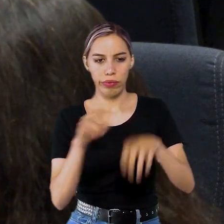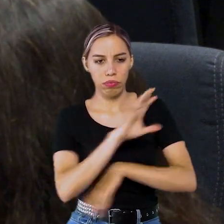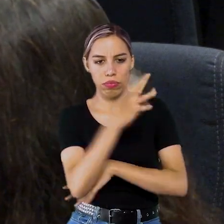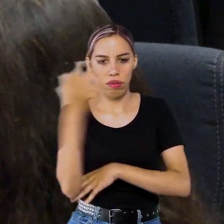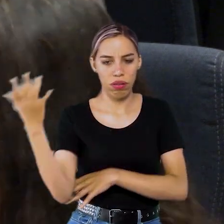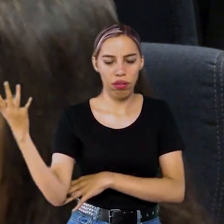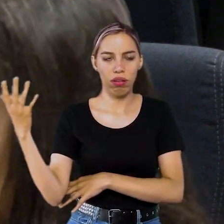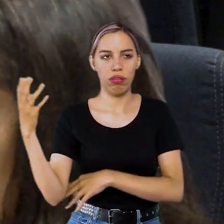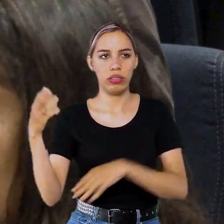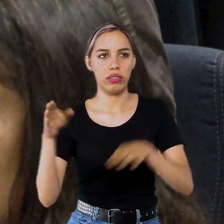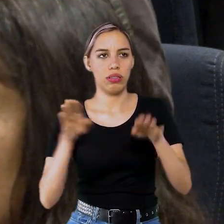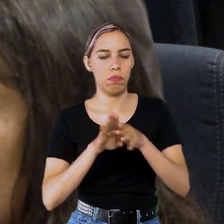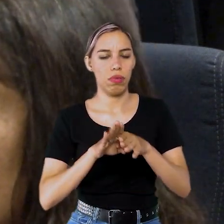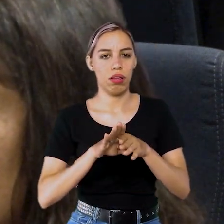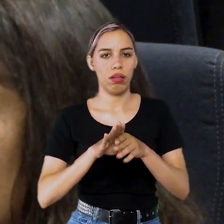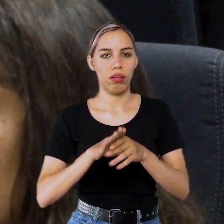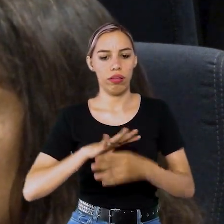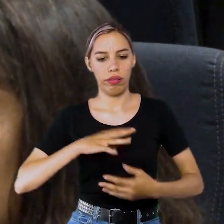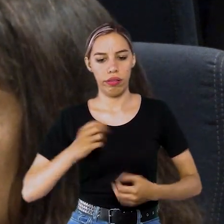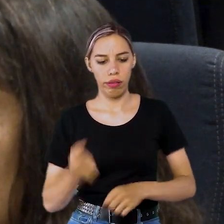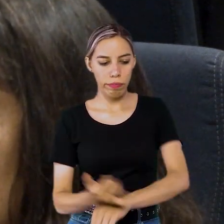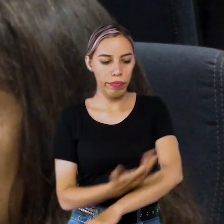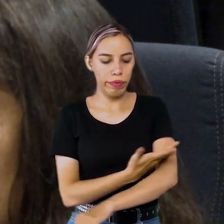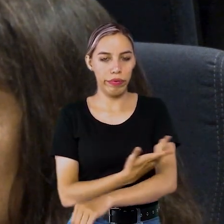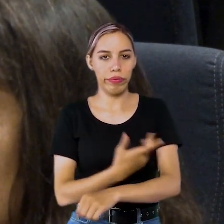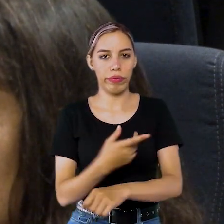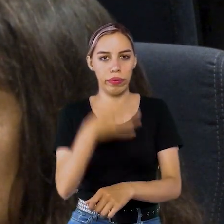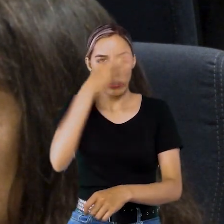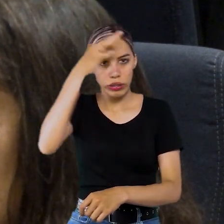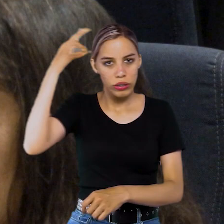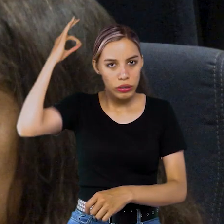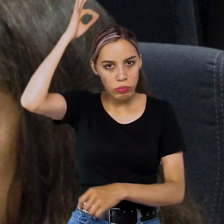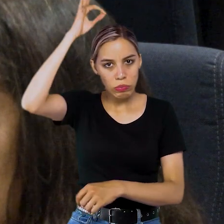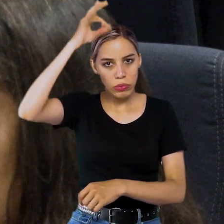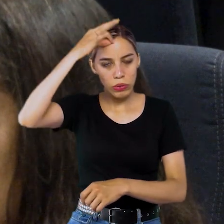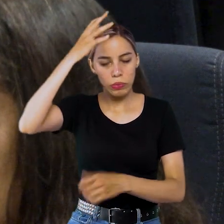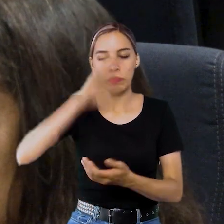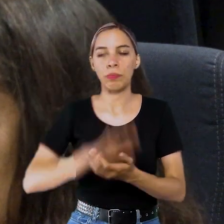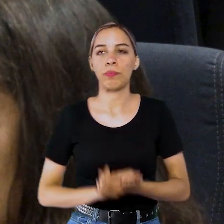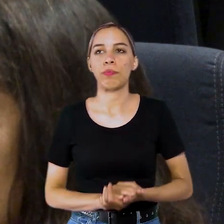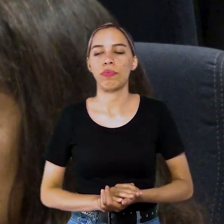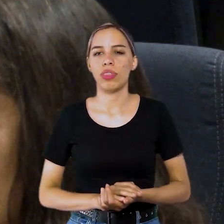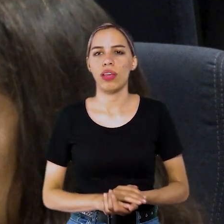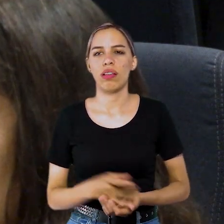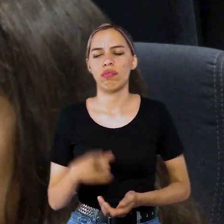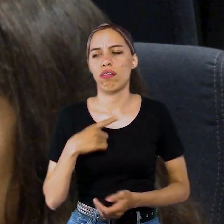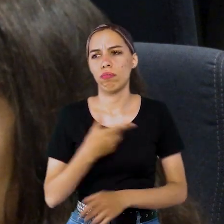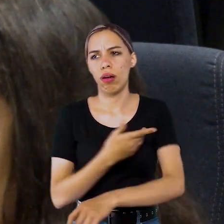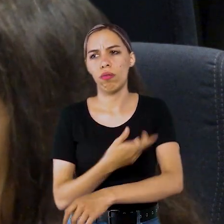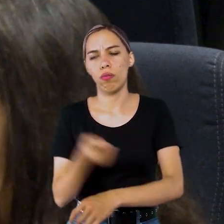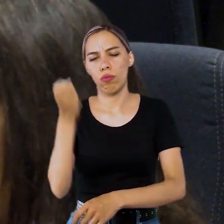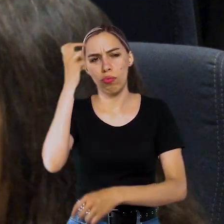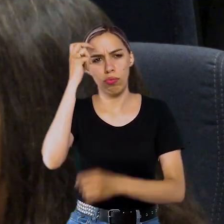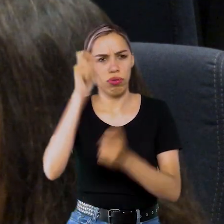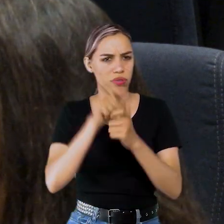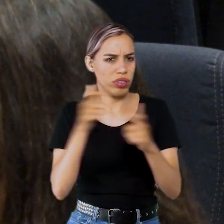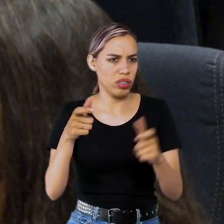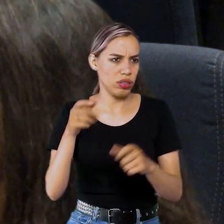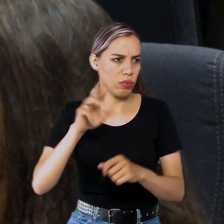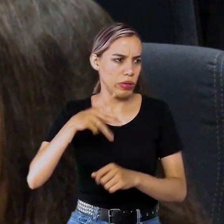também emocional, espiritual. Então, hoje também há uma procura muito grande, acho que não só no Brasil, mas também